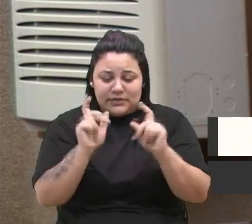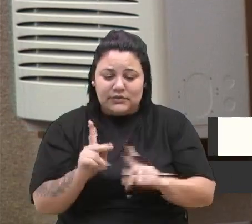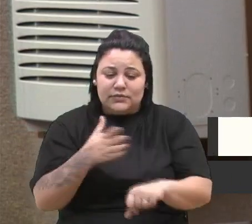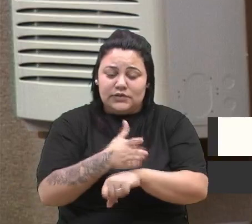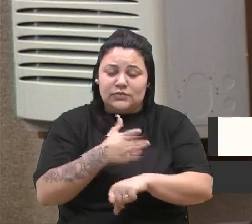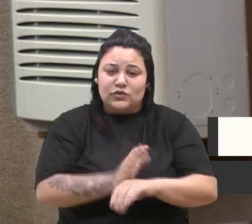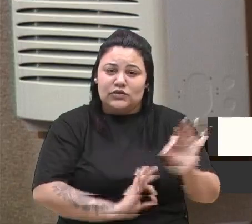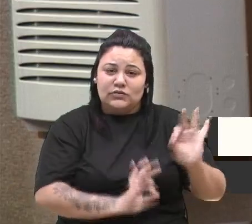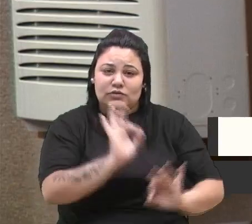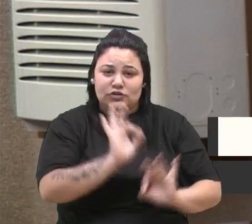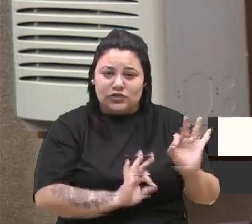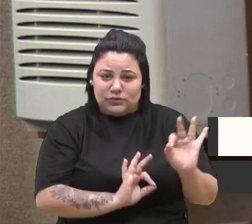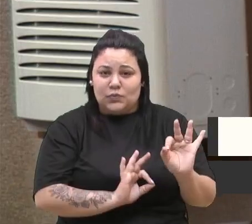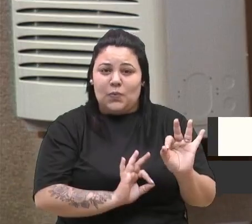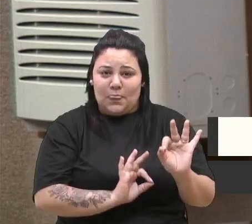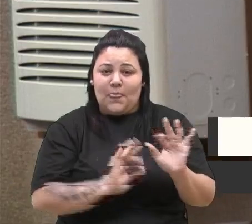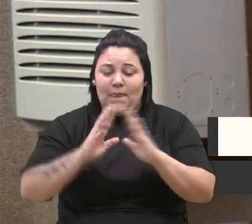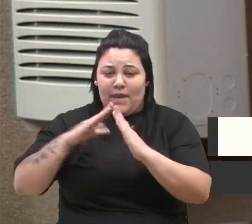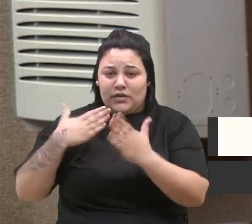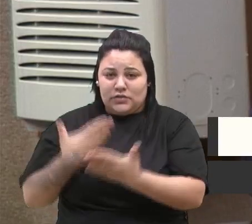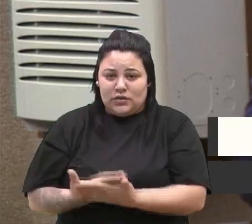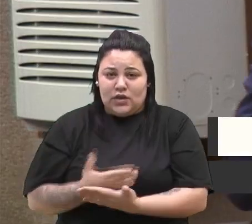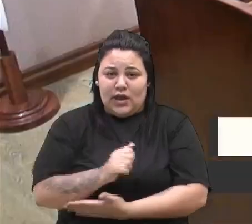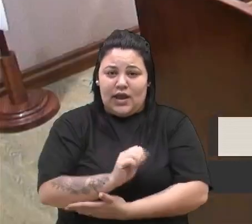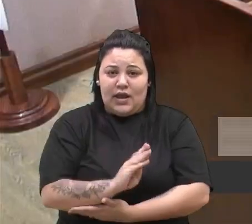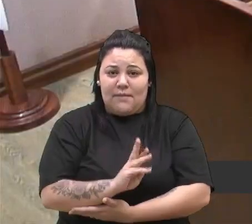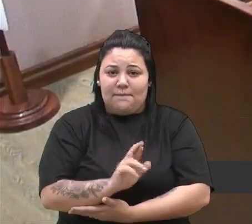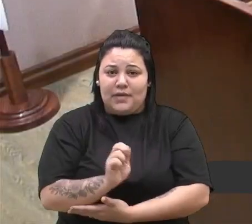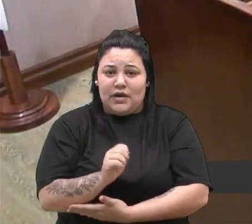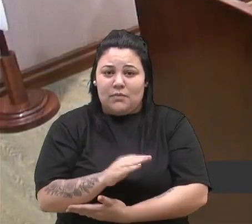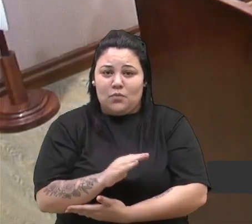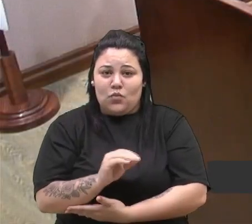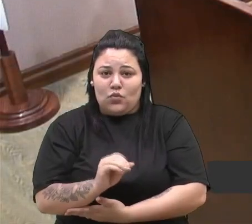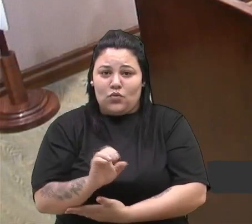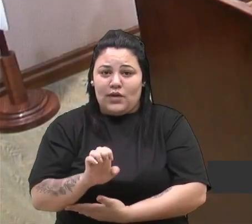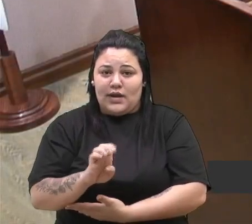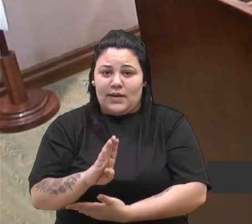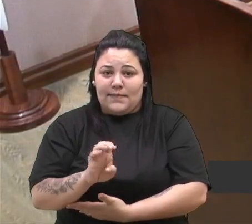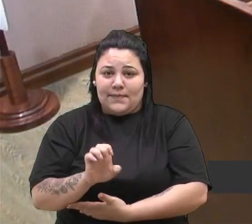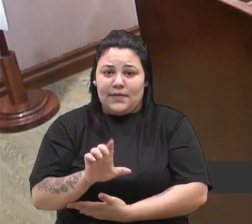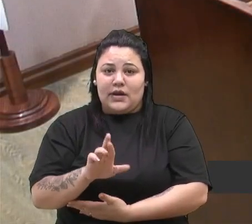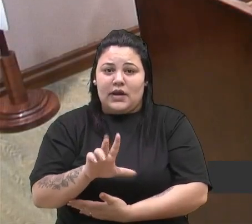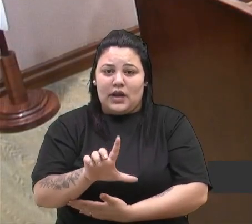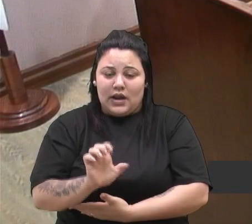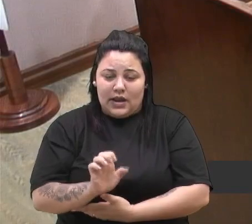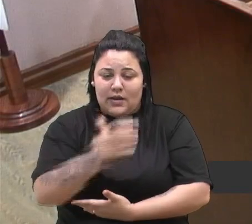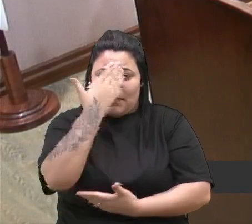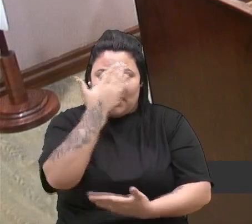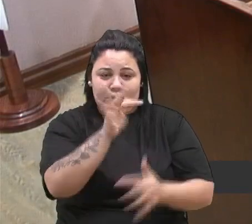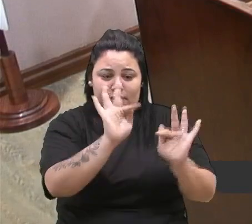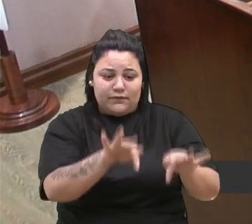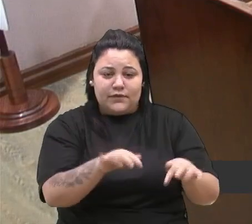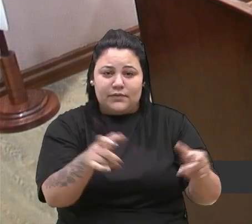projeto da Escola Estadual Abramo Eberle. Obrigado, presidente. Obrigado. Encerradas as pequenas comunicações.